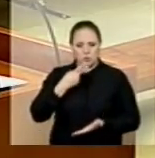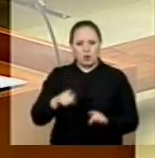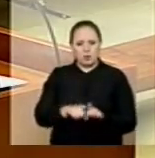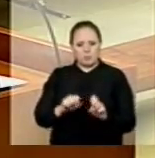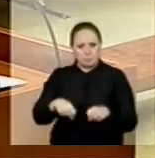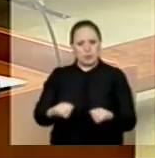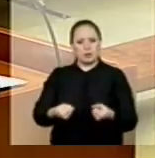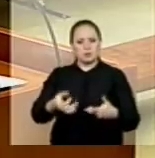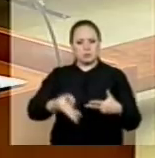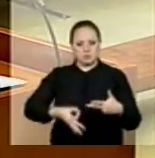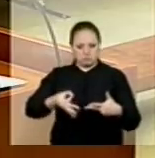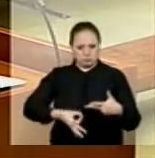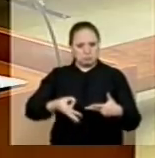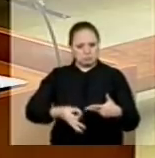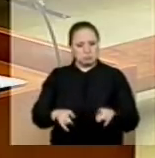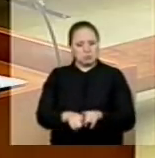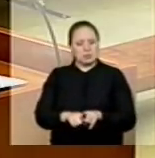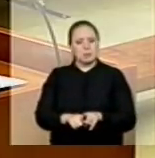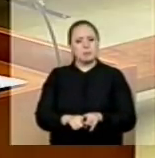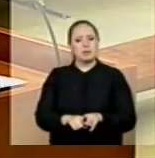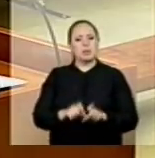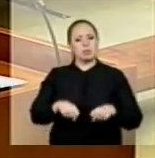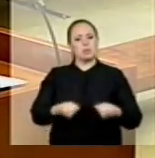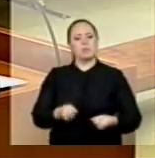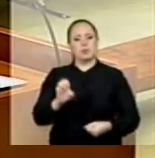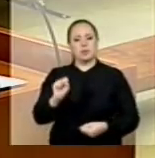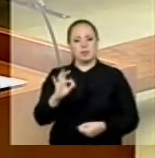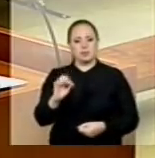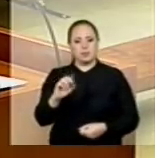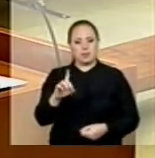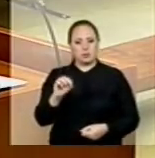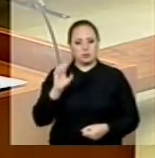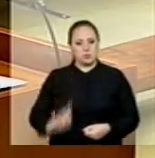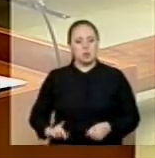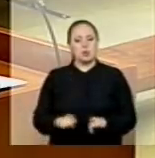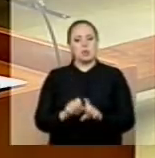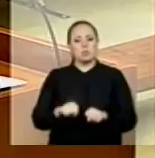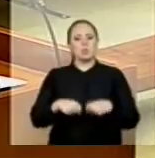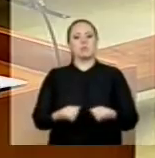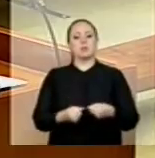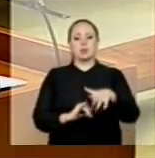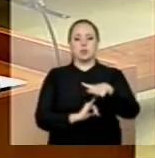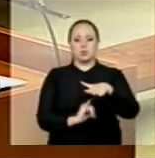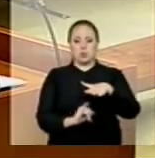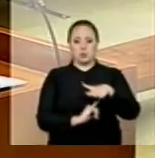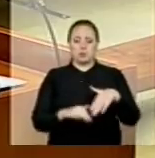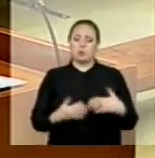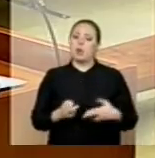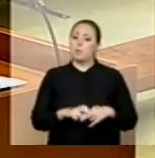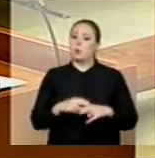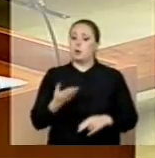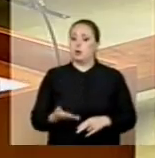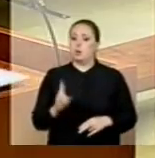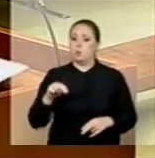Poder Judiciário, também em defesa do Estado de Direito, também em defesa das instituições. E, nesse sentido,